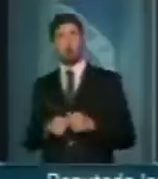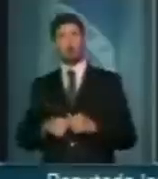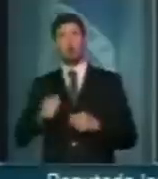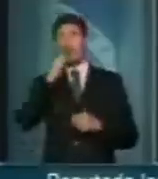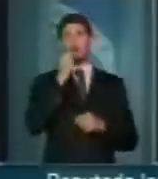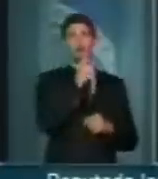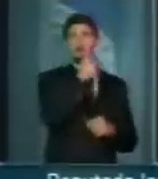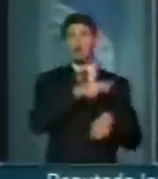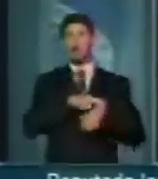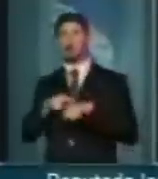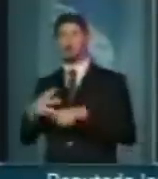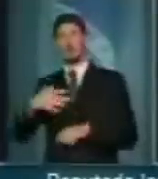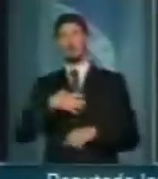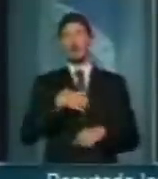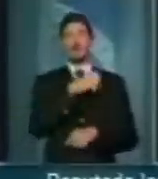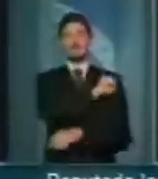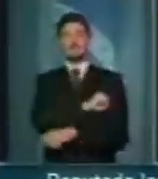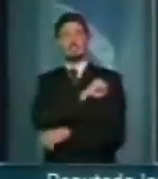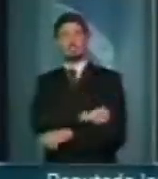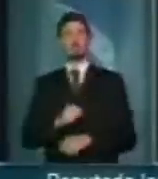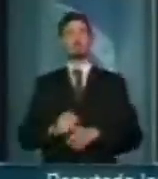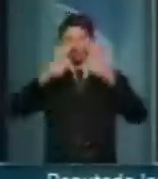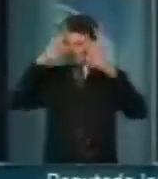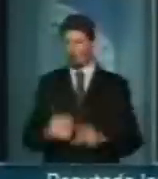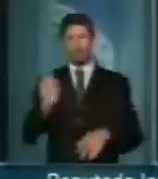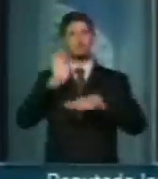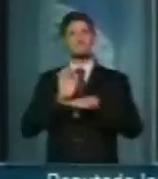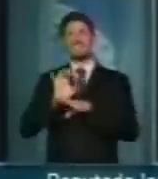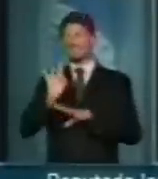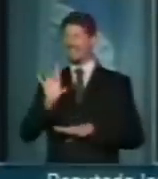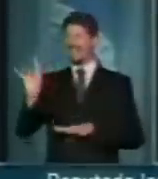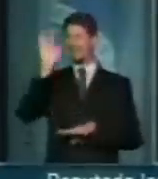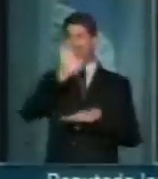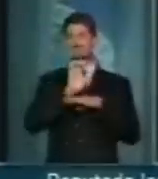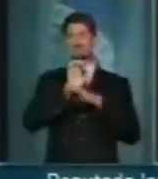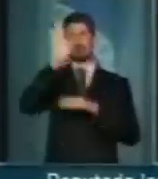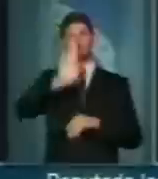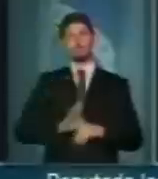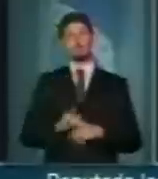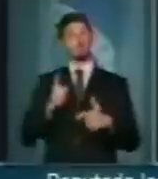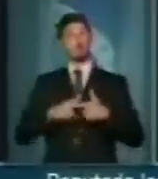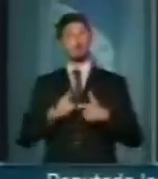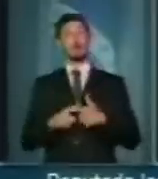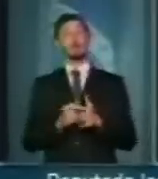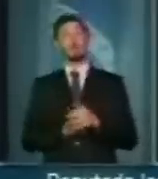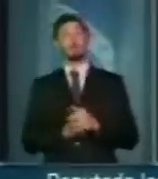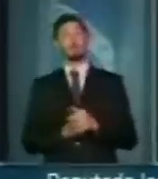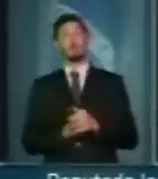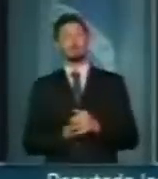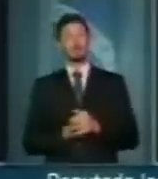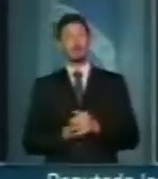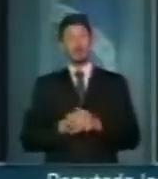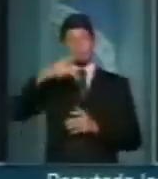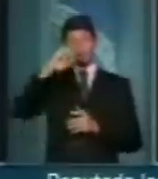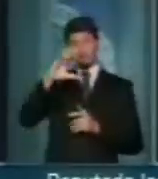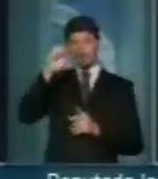de Rondônia, da Bahia, de Sergipe e de todos os estados brasileiros. Até porque essa proposta de emenda